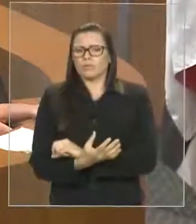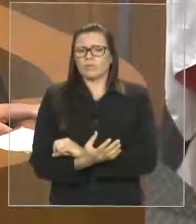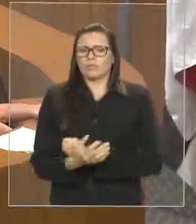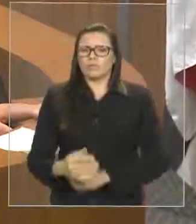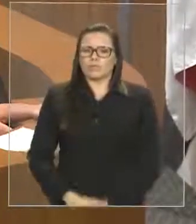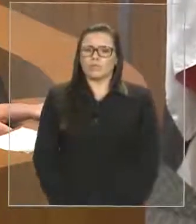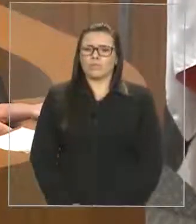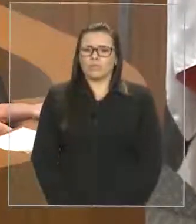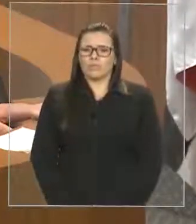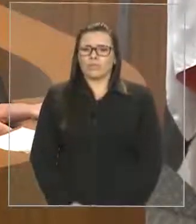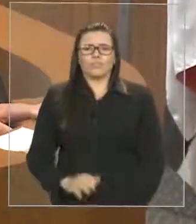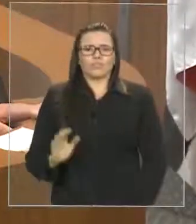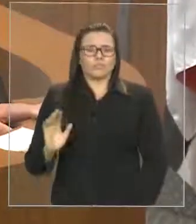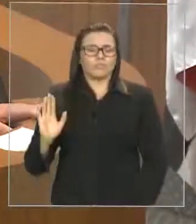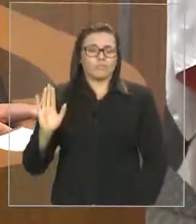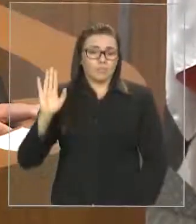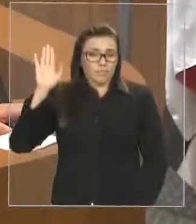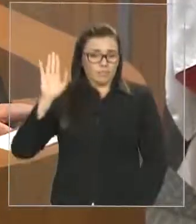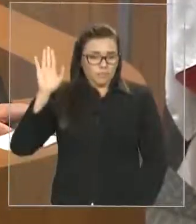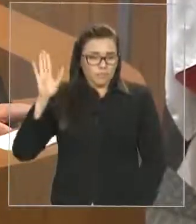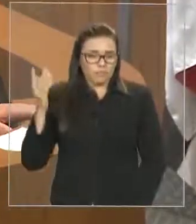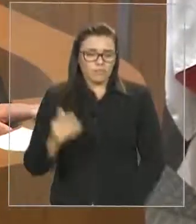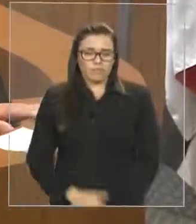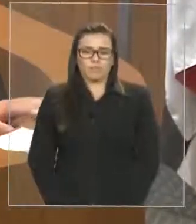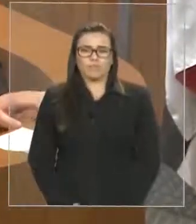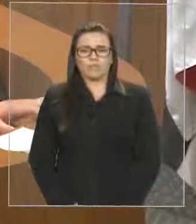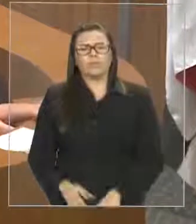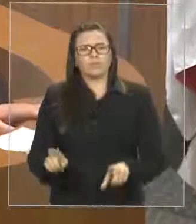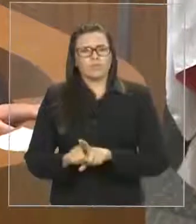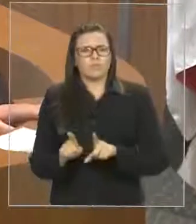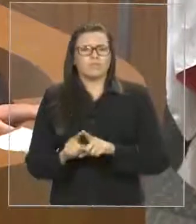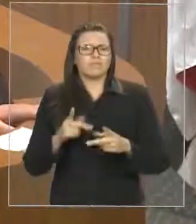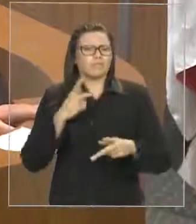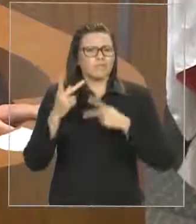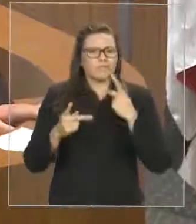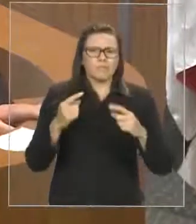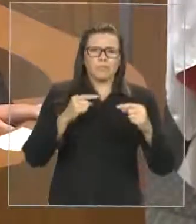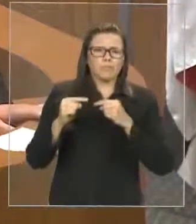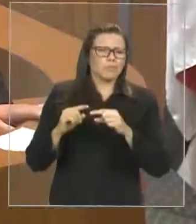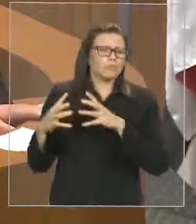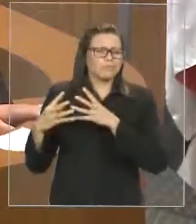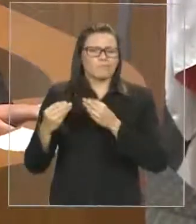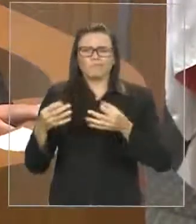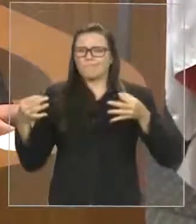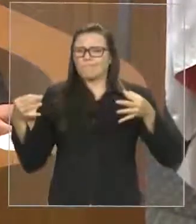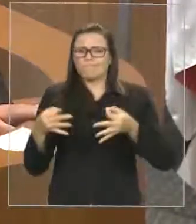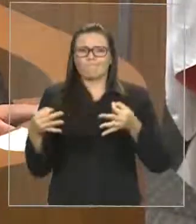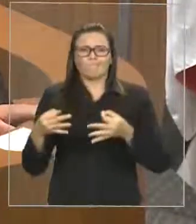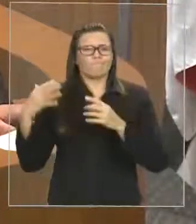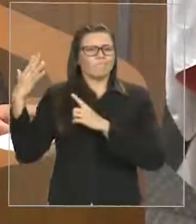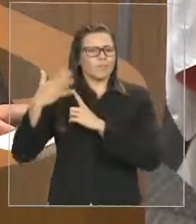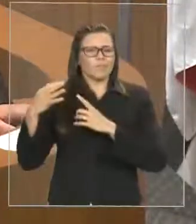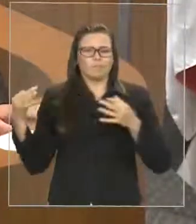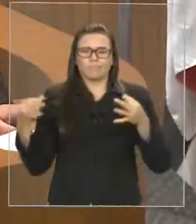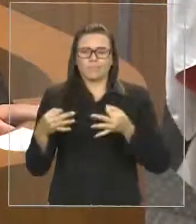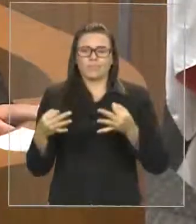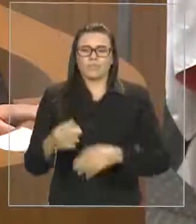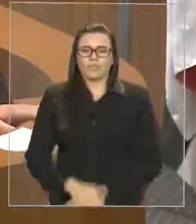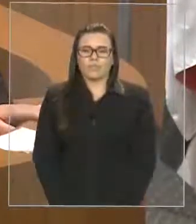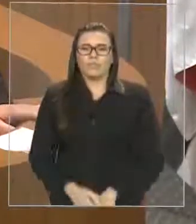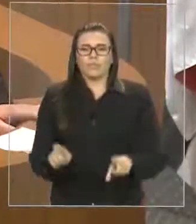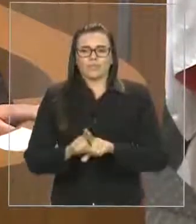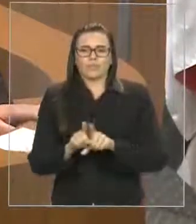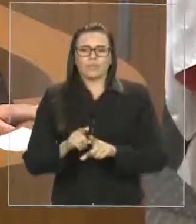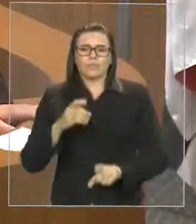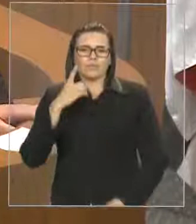tema da reforma política a todos que estavam lá presentes. Agradecer a presença dos deputados César Pires, Estênio Rezende, deputado